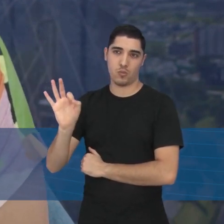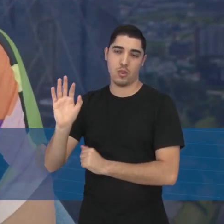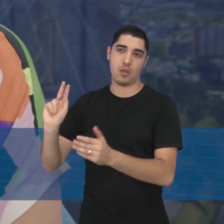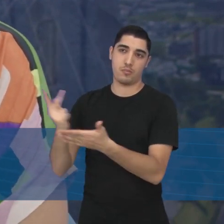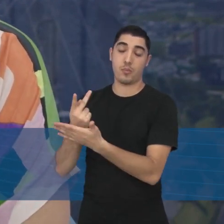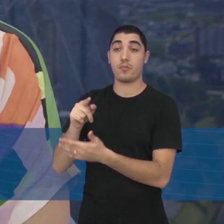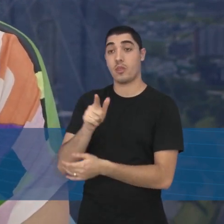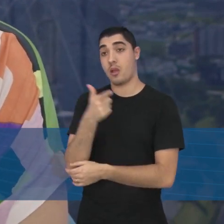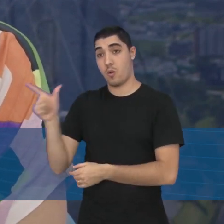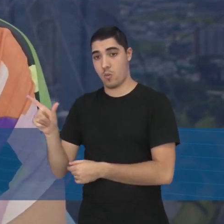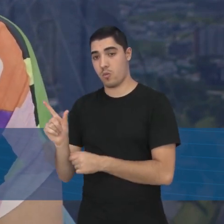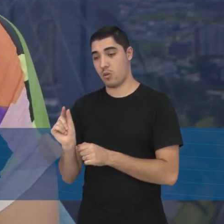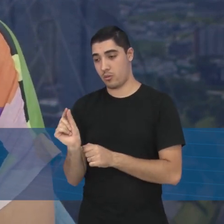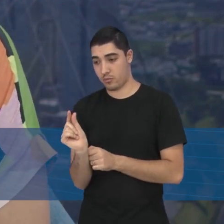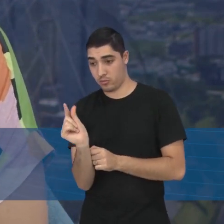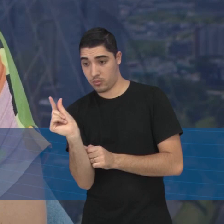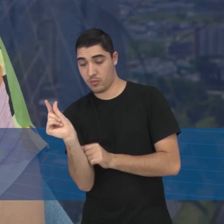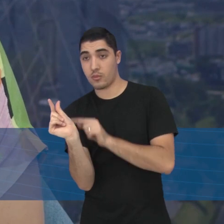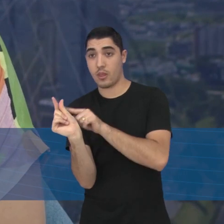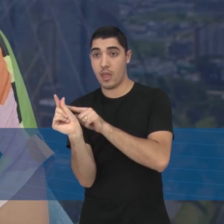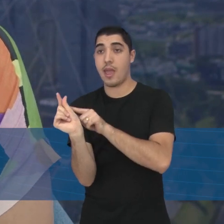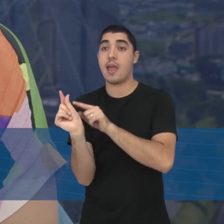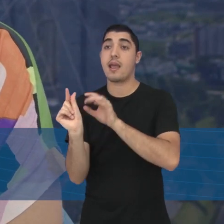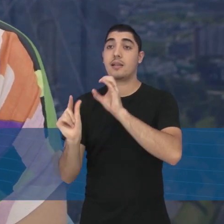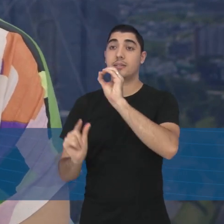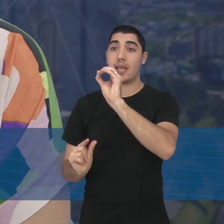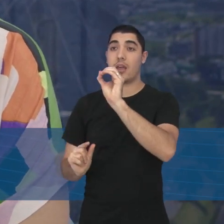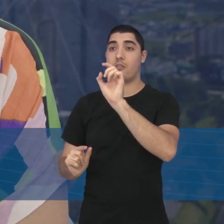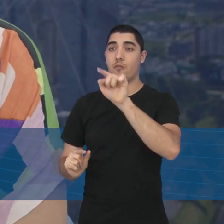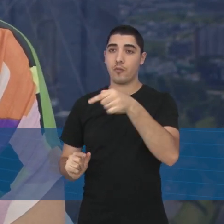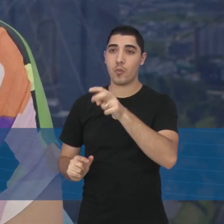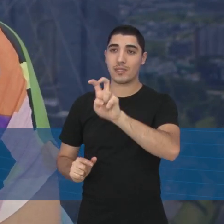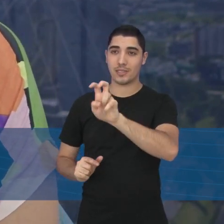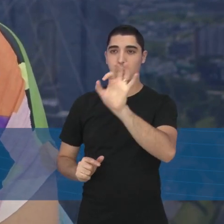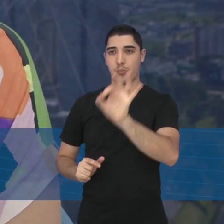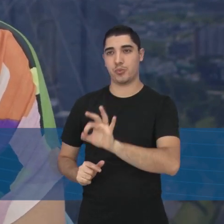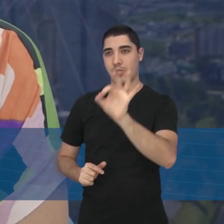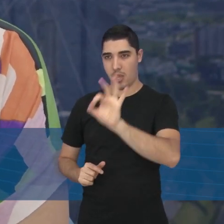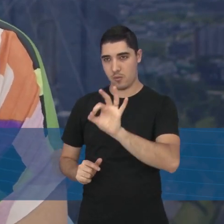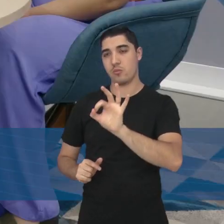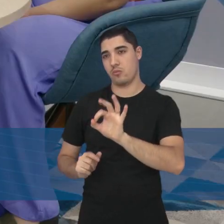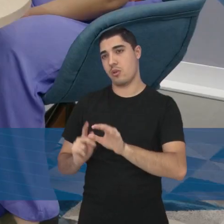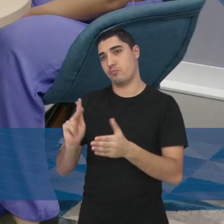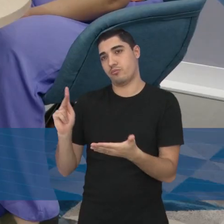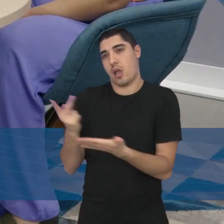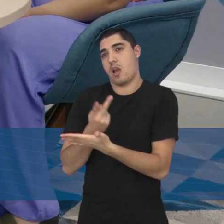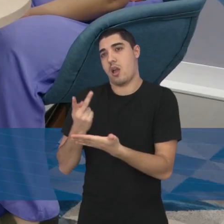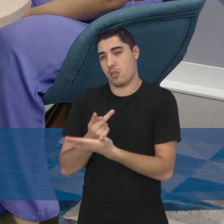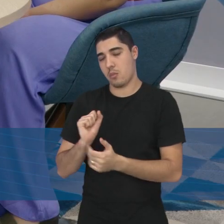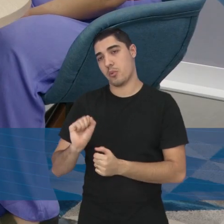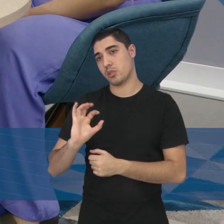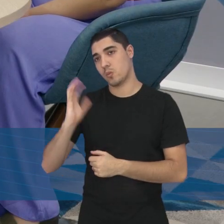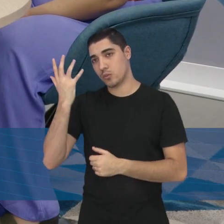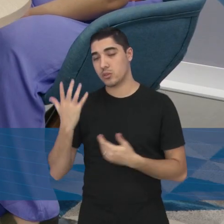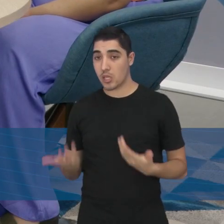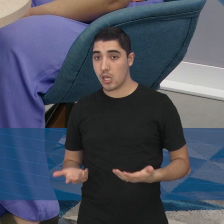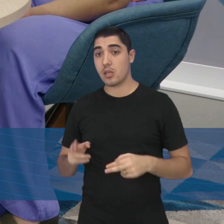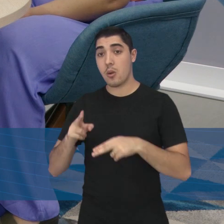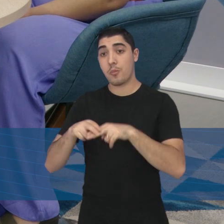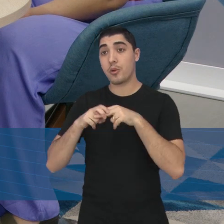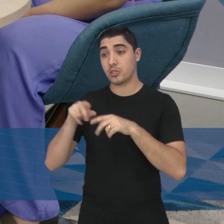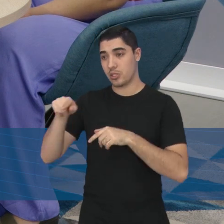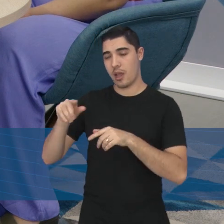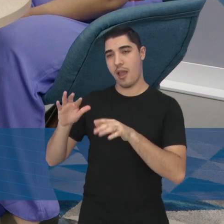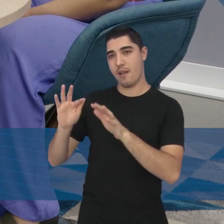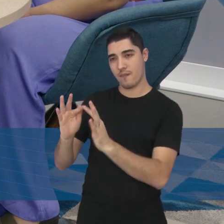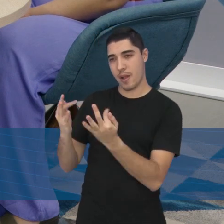A laqueadura, 0,5% de chance de falha. Como a gente estava dizendo agora mesmo, né? Que a discussão sobre planejamento